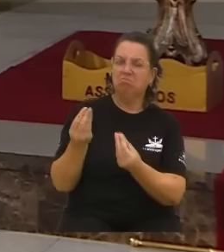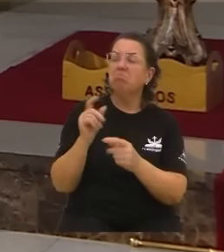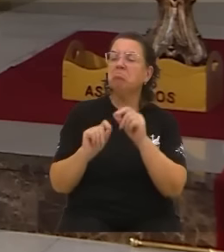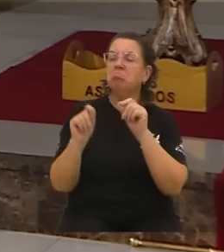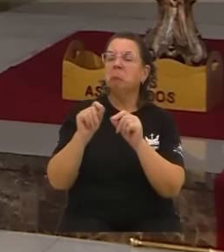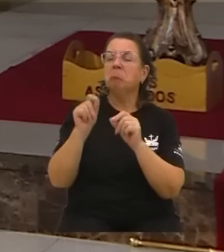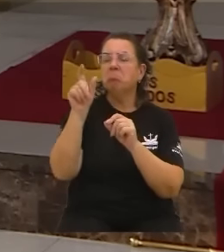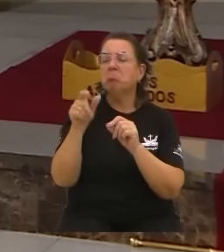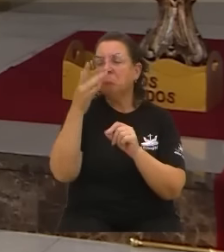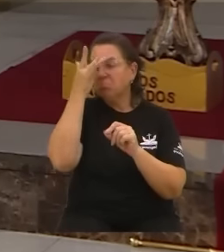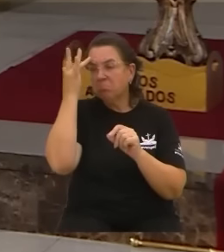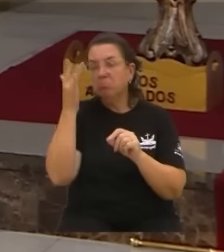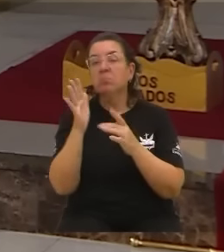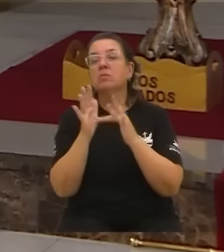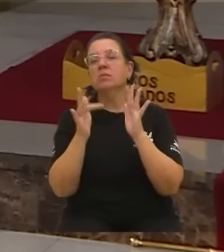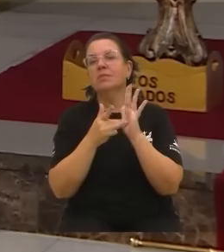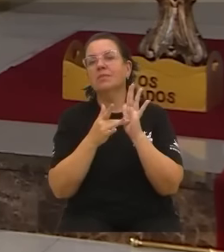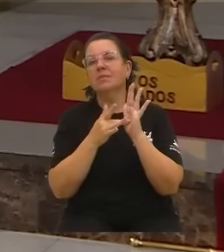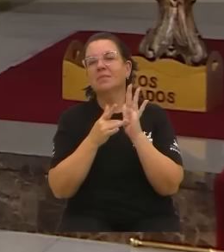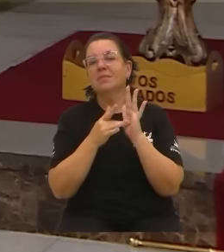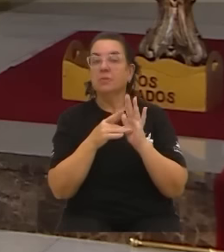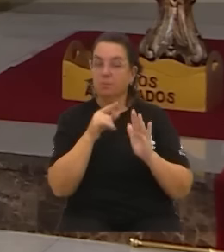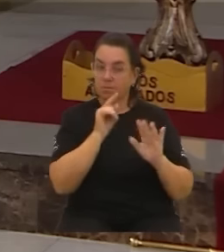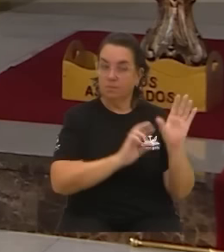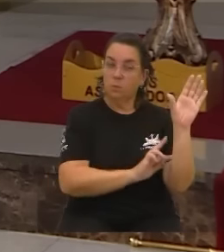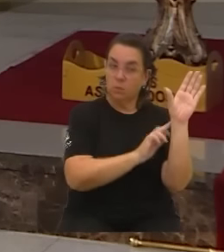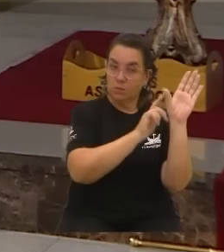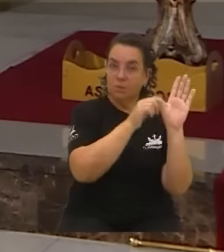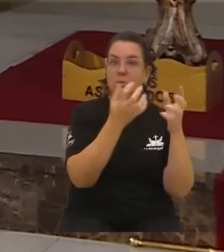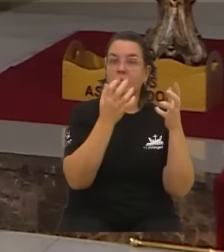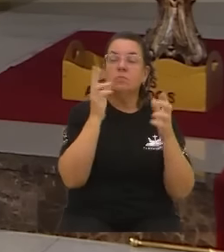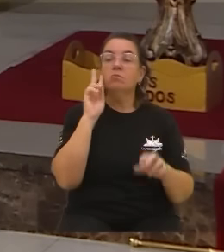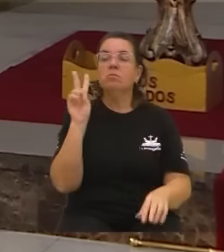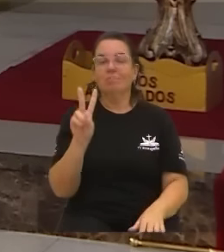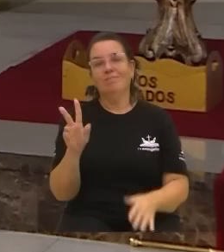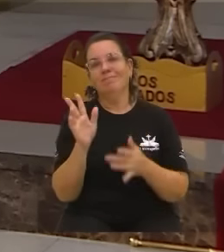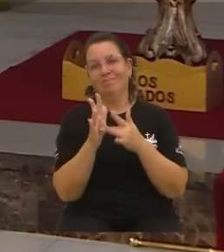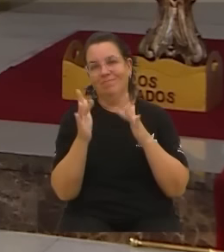E diz que ele queria vê-lo.